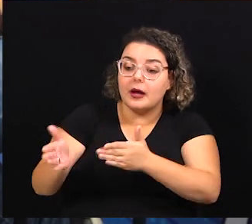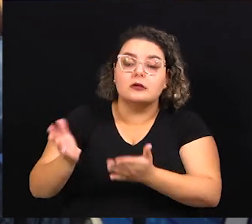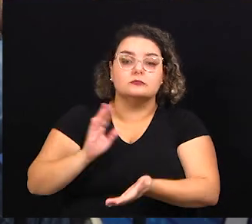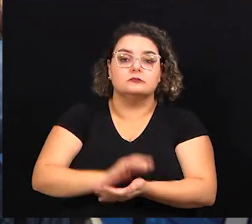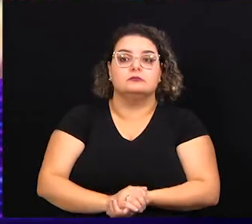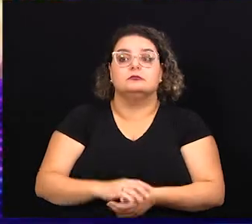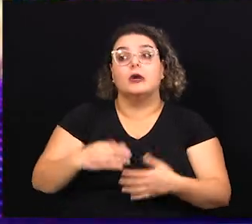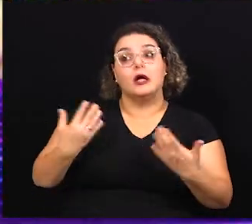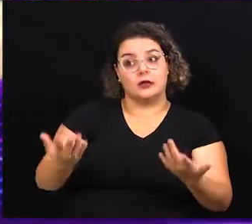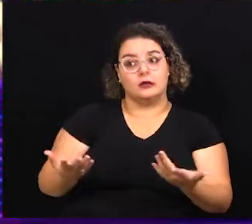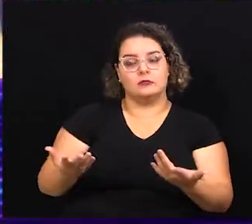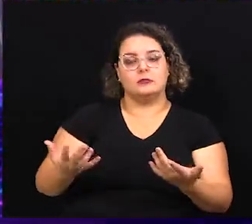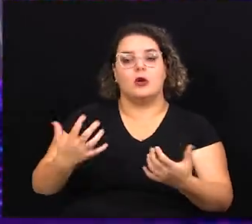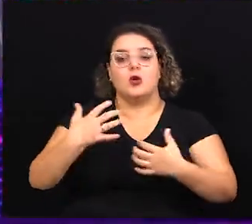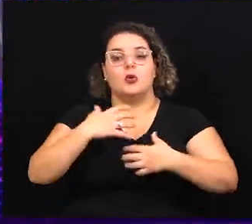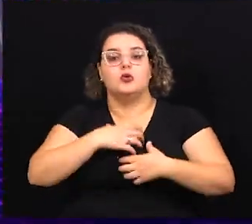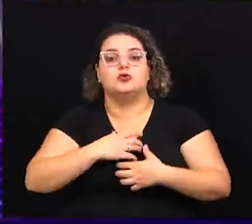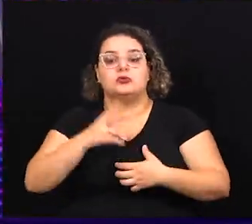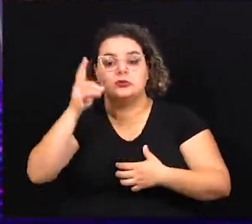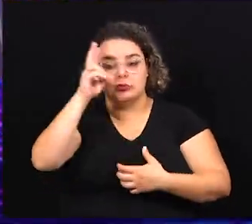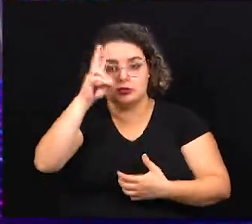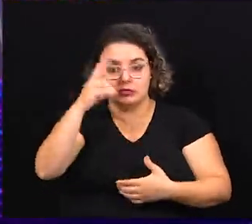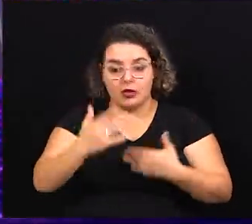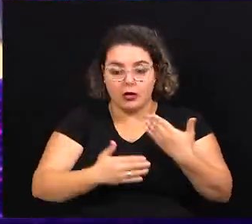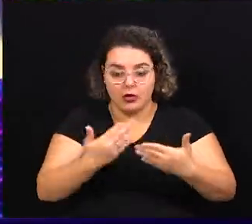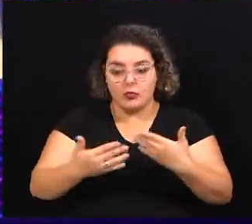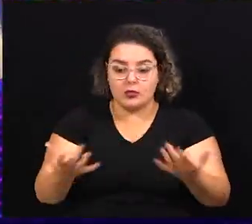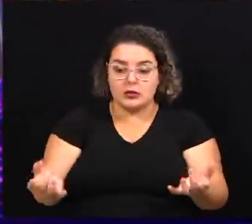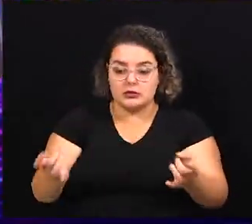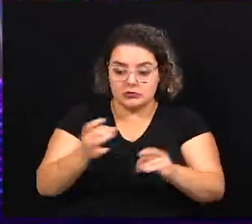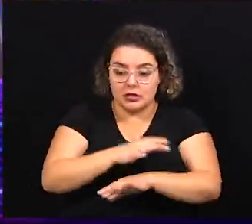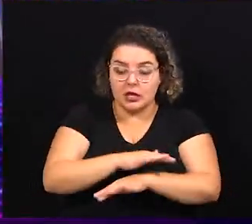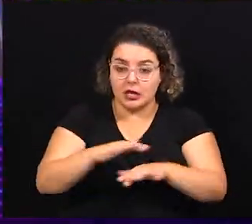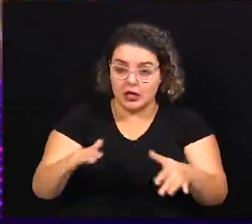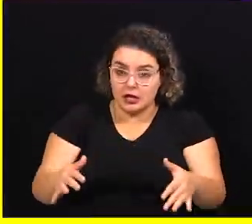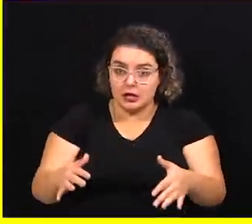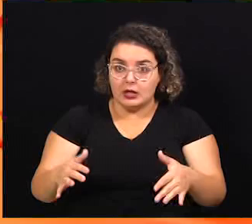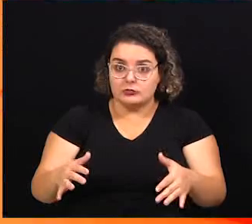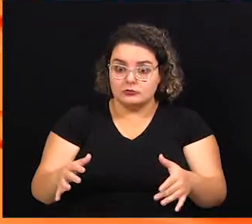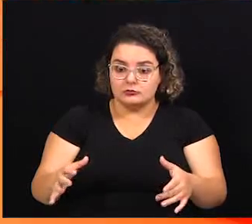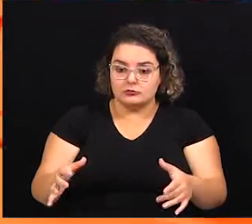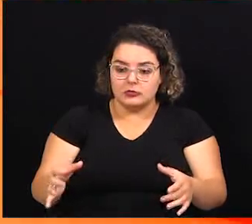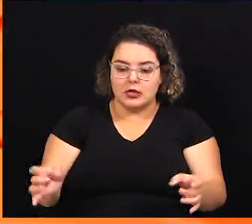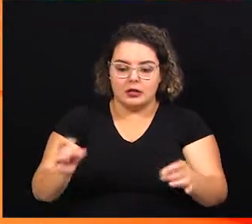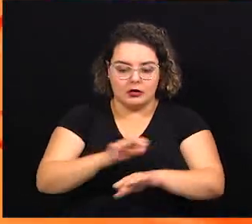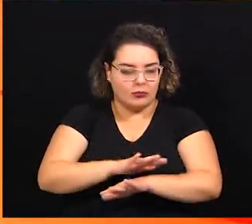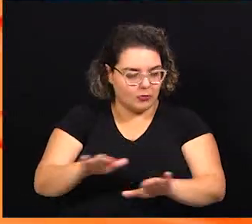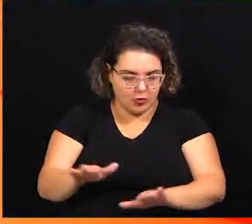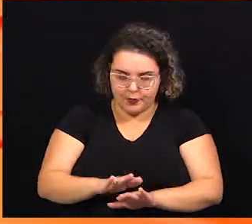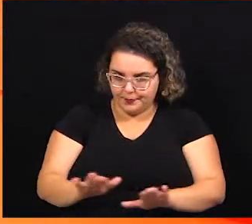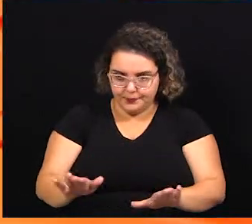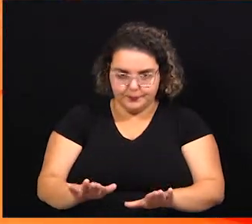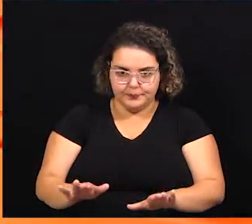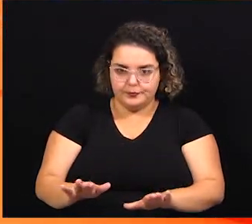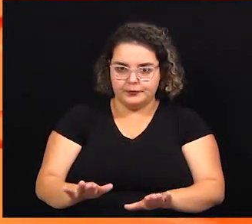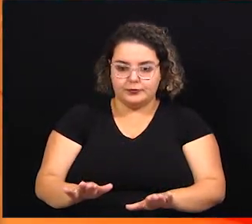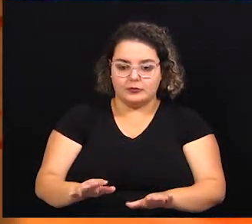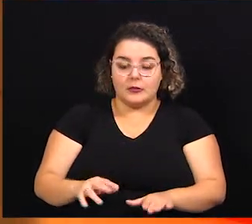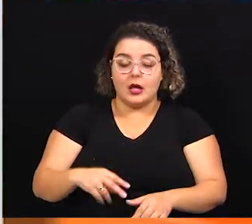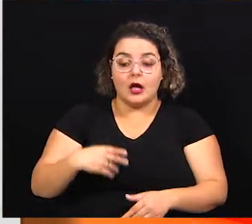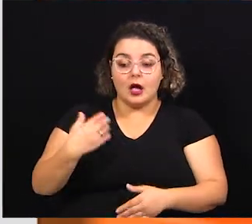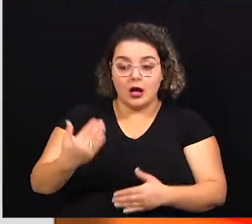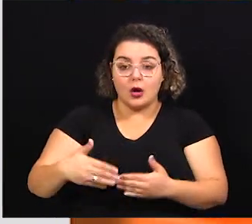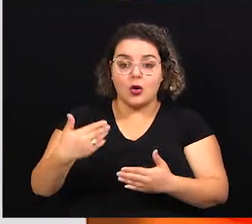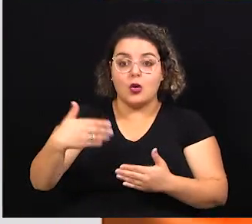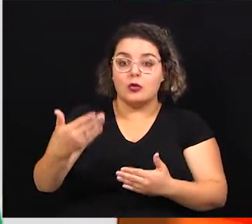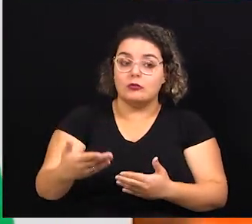série? Então, a forma que essa história se encerra, ela é um ciclo fechado.